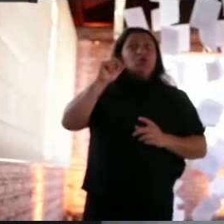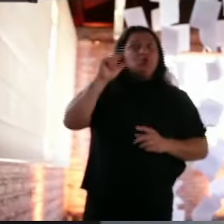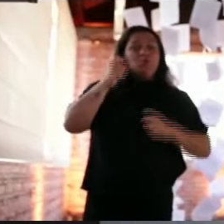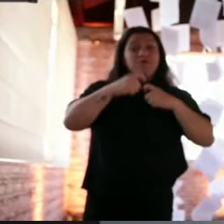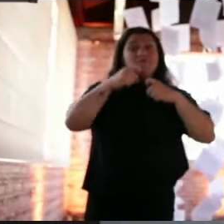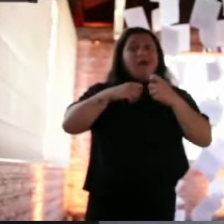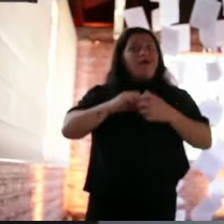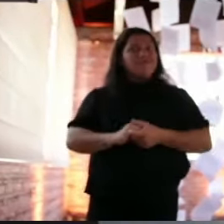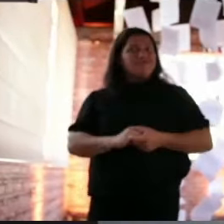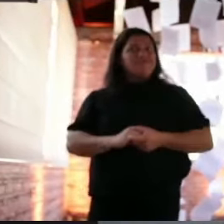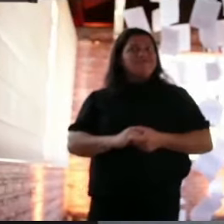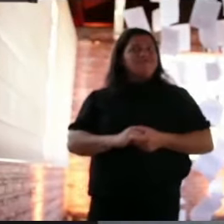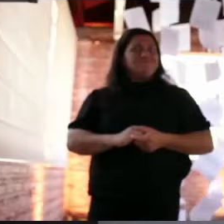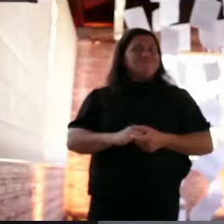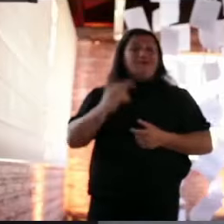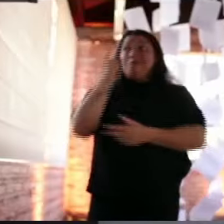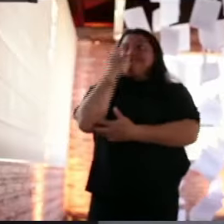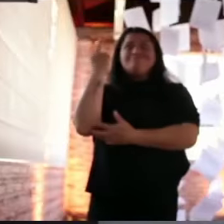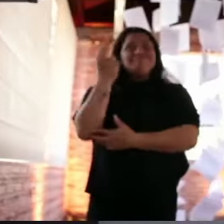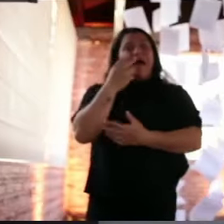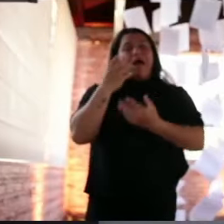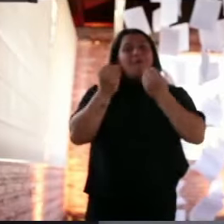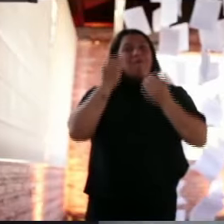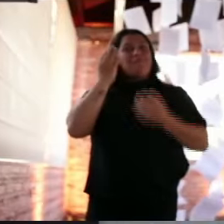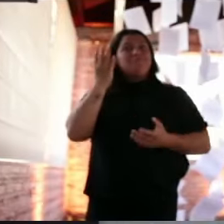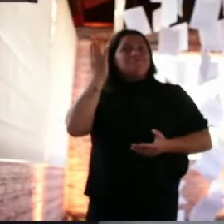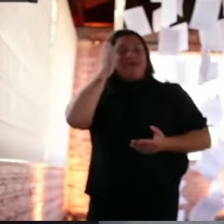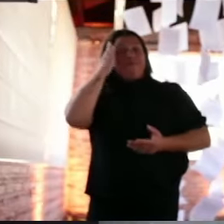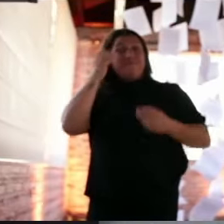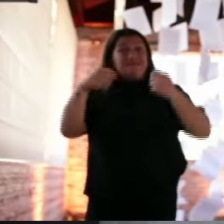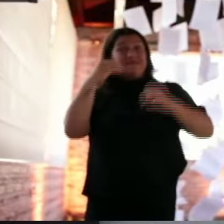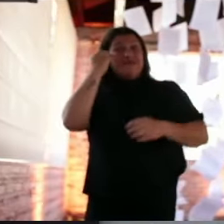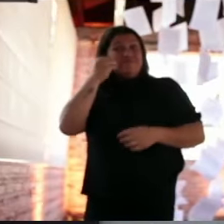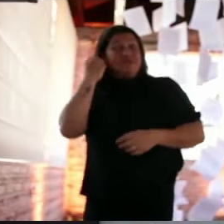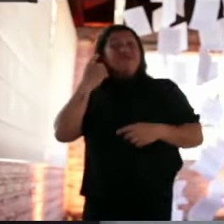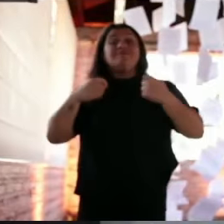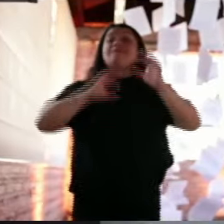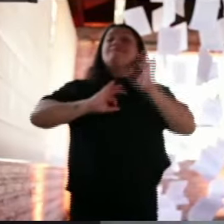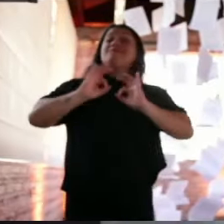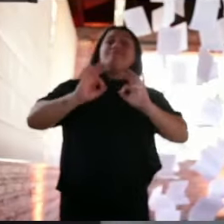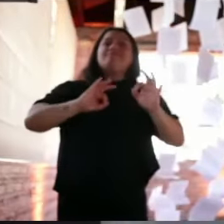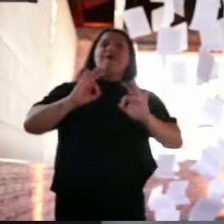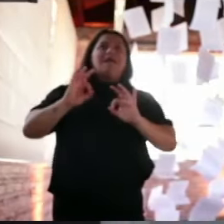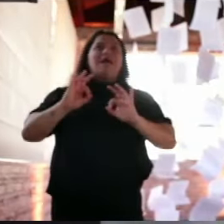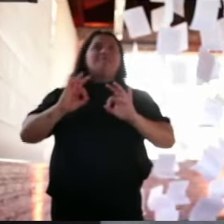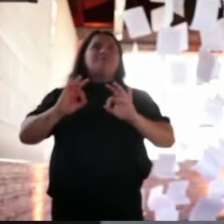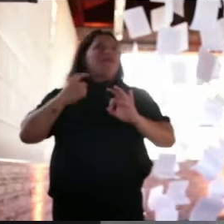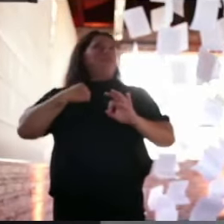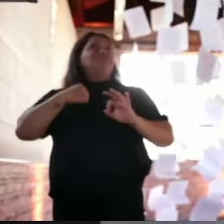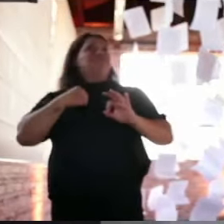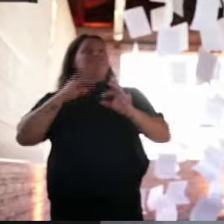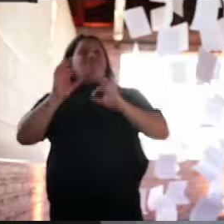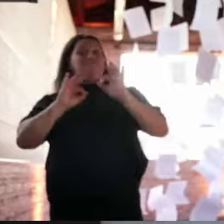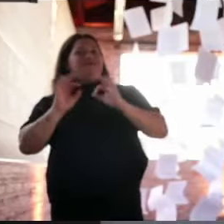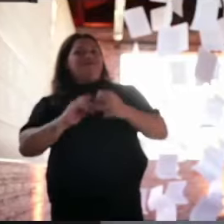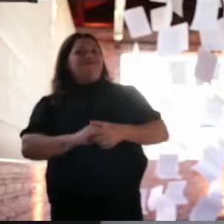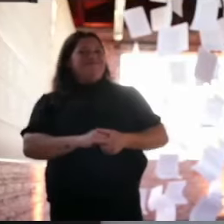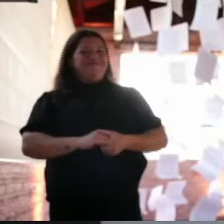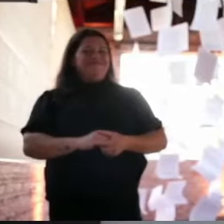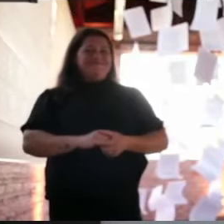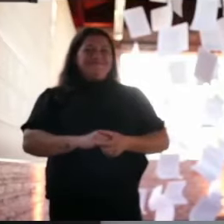então não dá não dá para saber como vai ser a gente tem que estar preparado para não estar preparado assim no sentido de